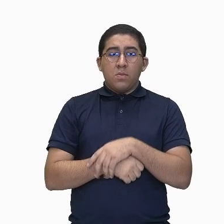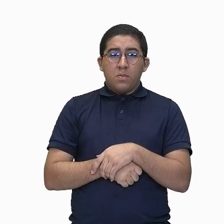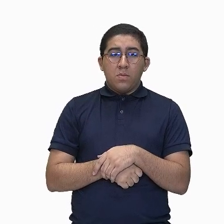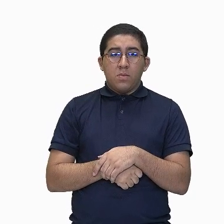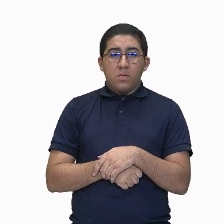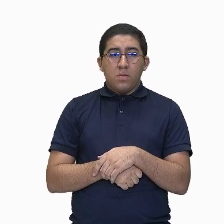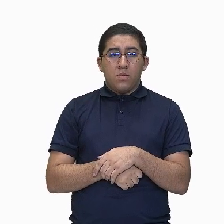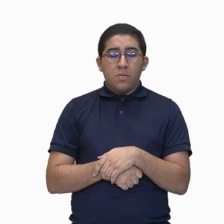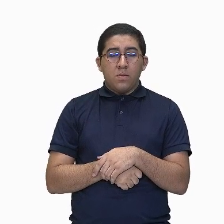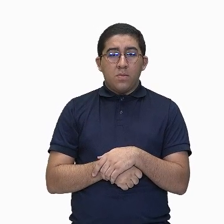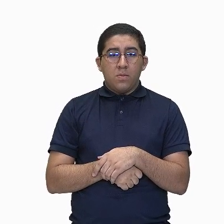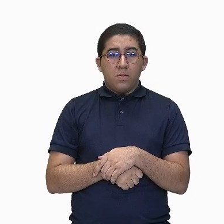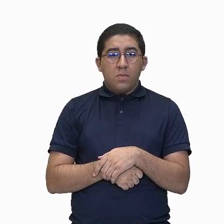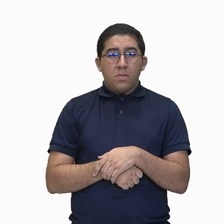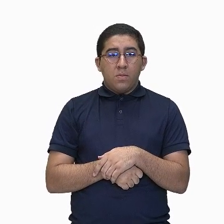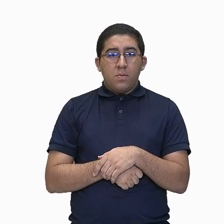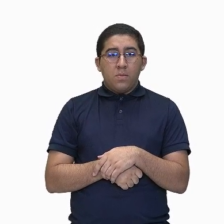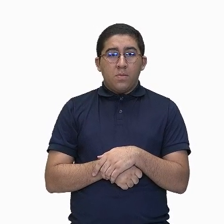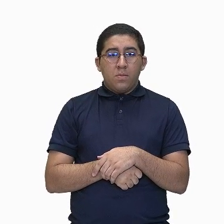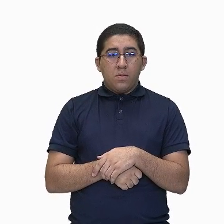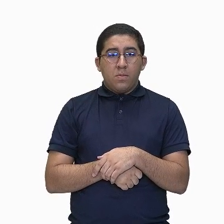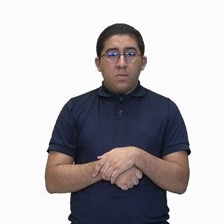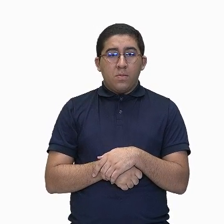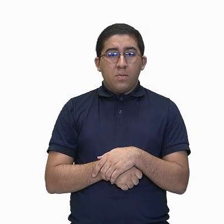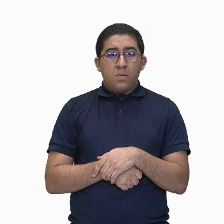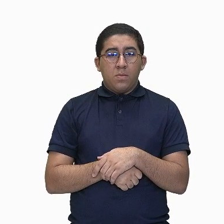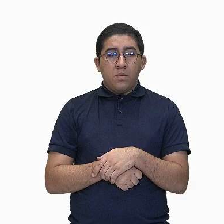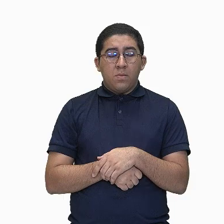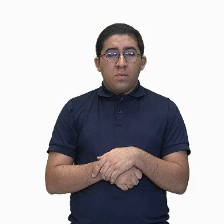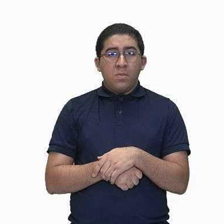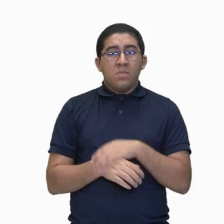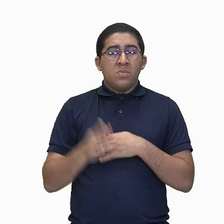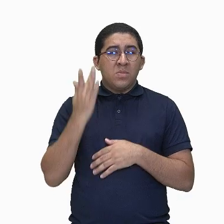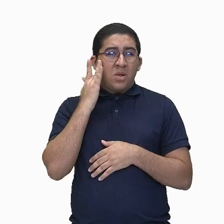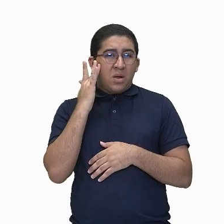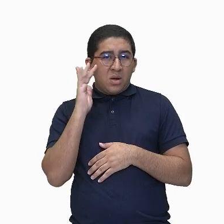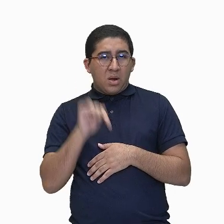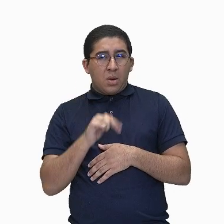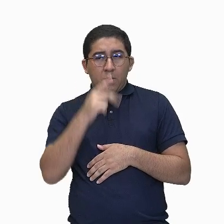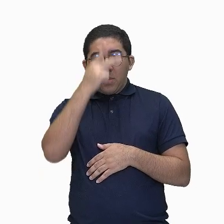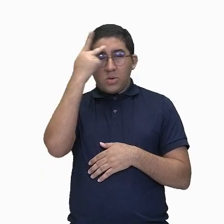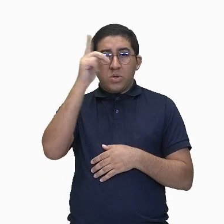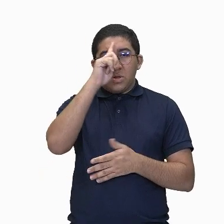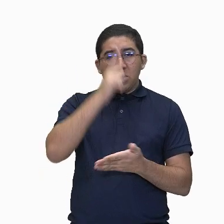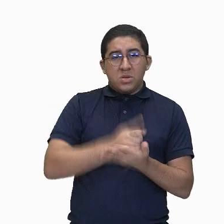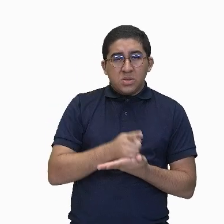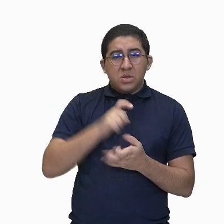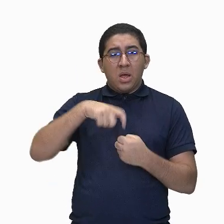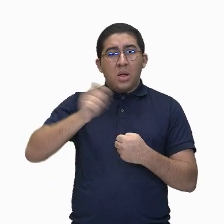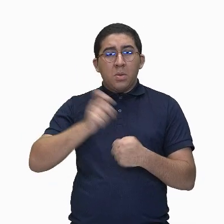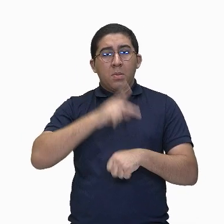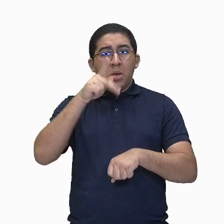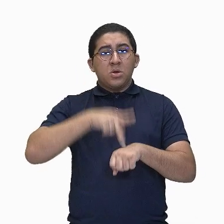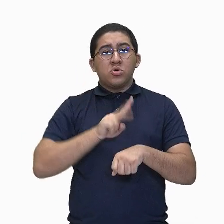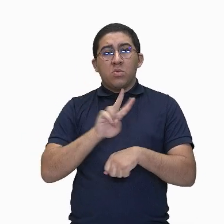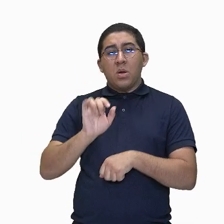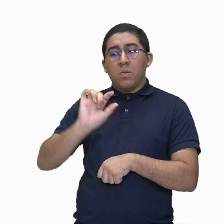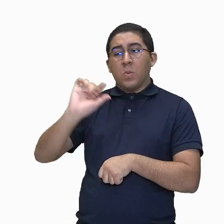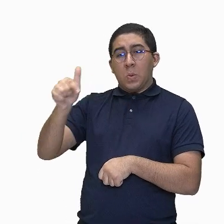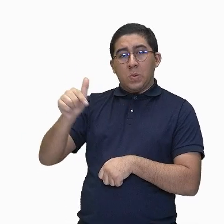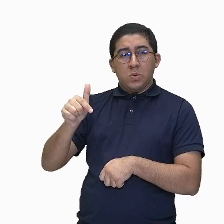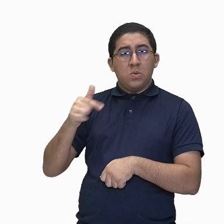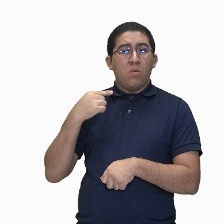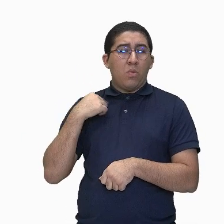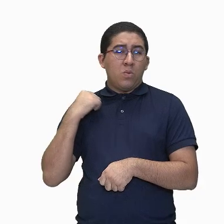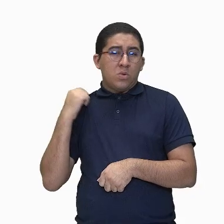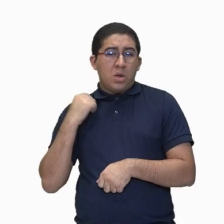que realmente é voluntário uma pessoa decidir sair do seu país e ir para um outro, de forma